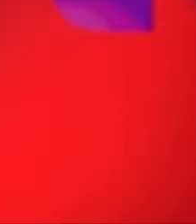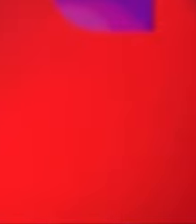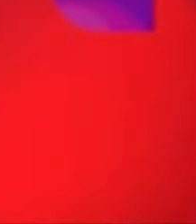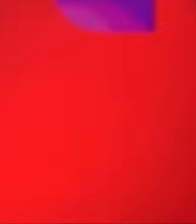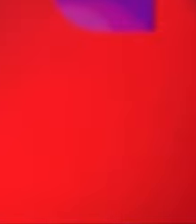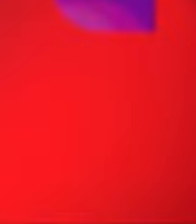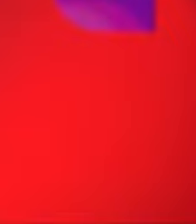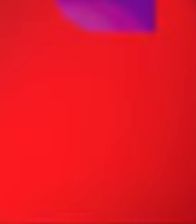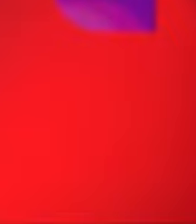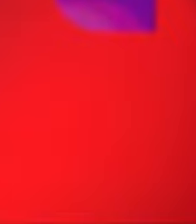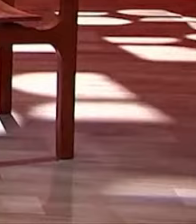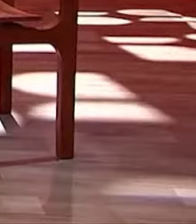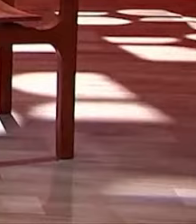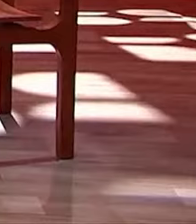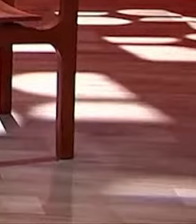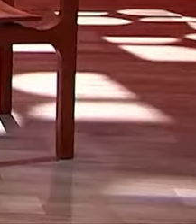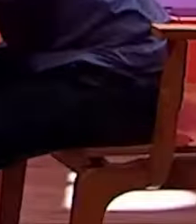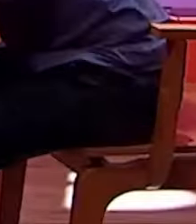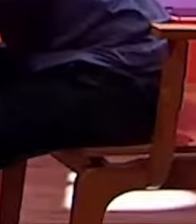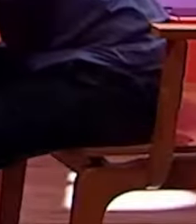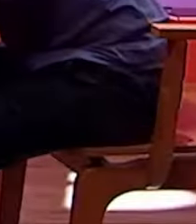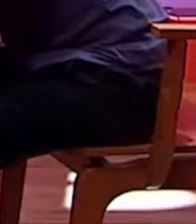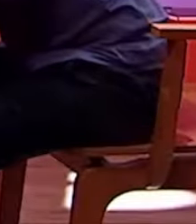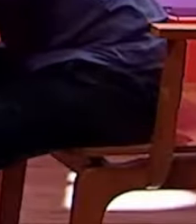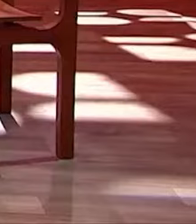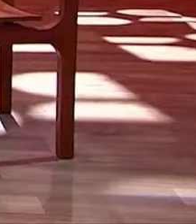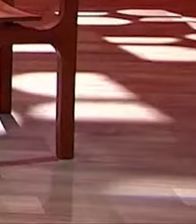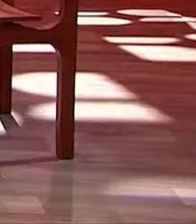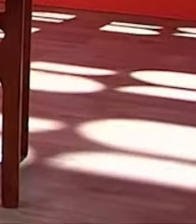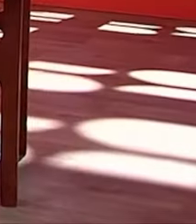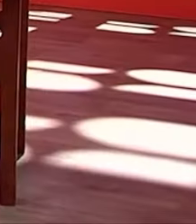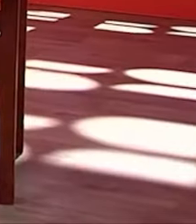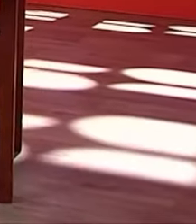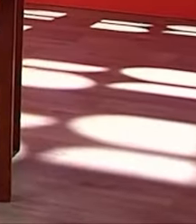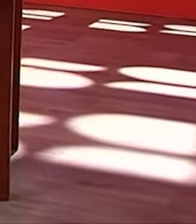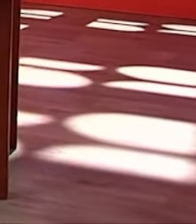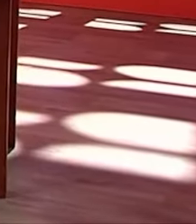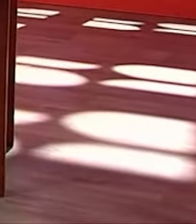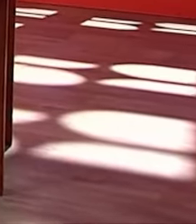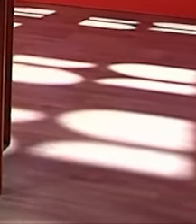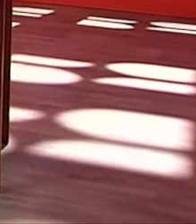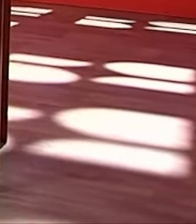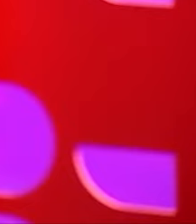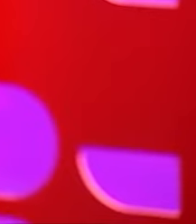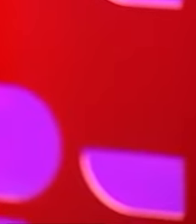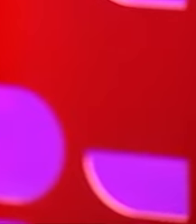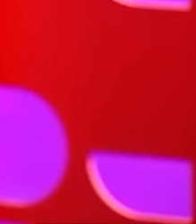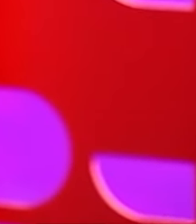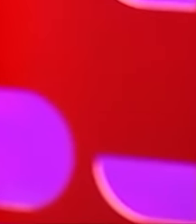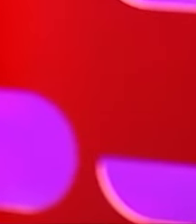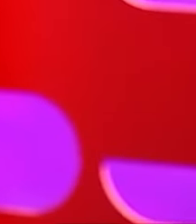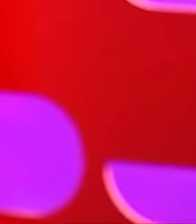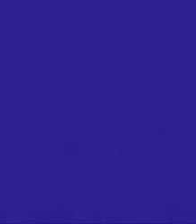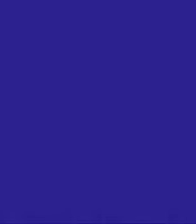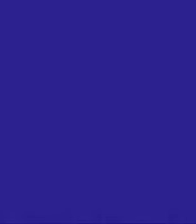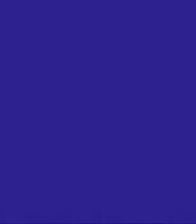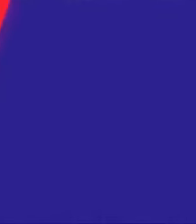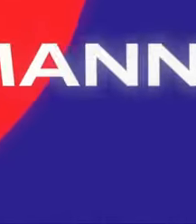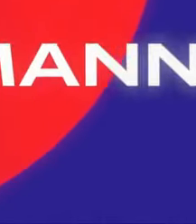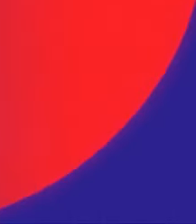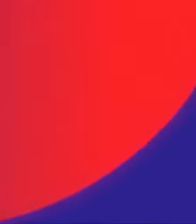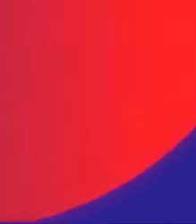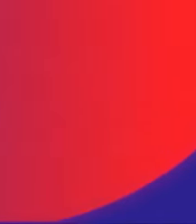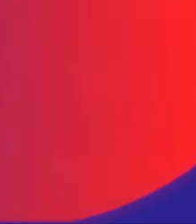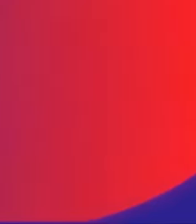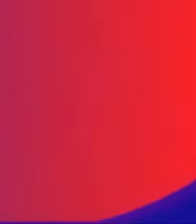surgindo. A nossa BR é com a Gleisi Hoffmann, eleita senadora duas vezes pelo estado do Paraná, hoje ocupa lugar na Câmara dos Deputados como deputada federal e